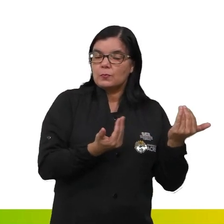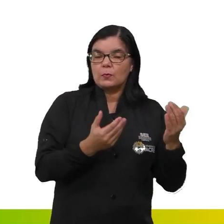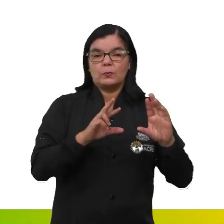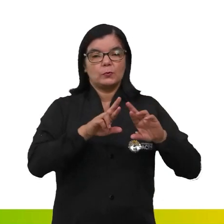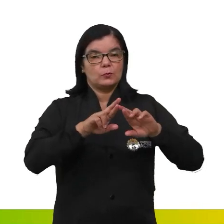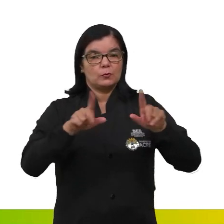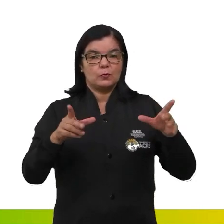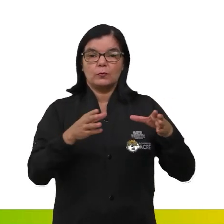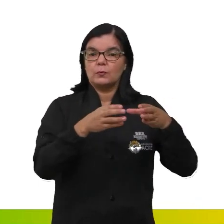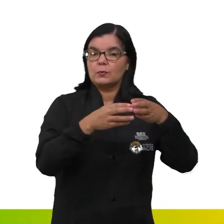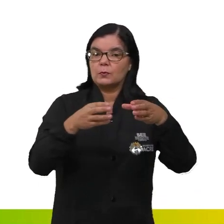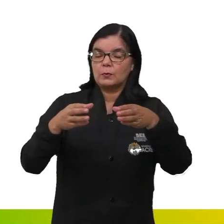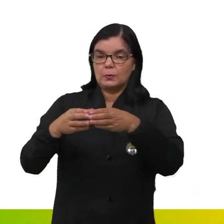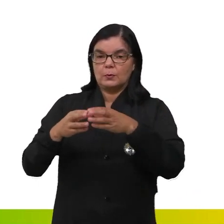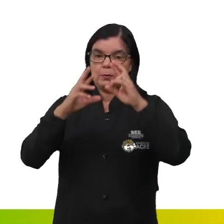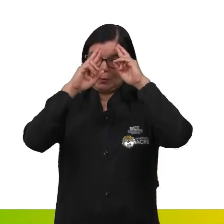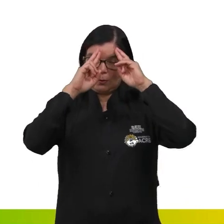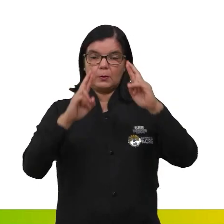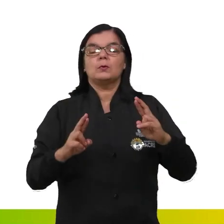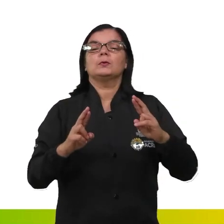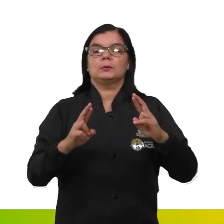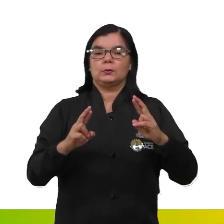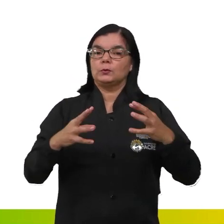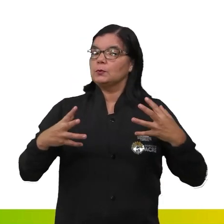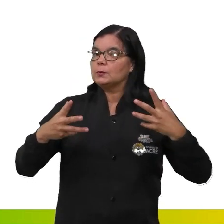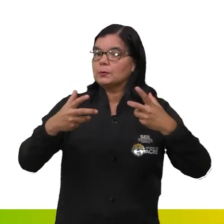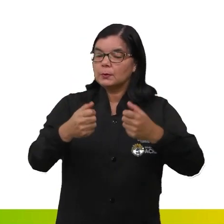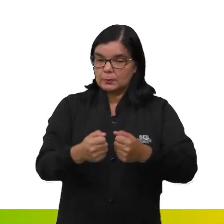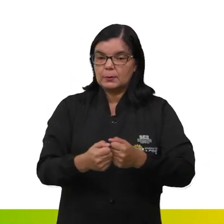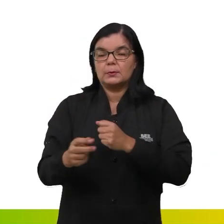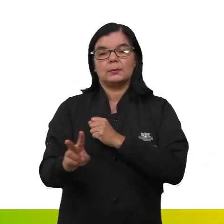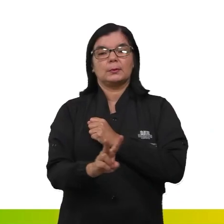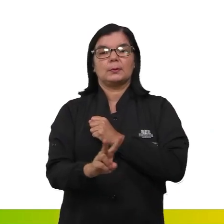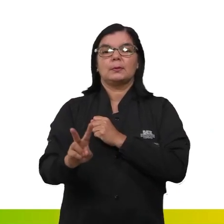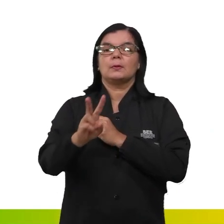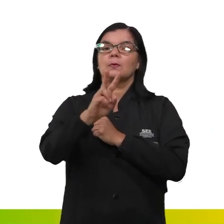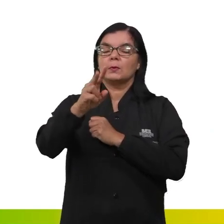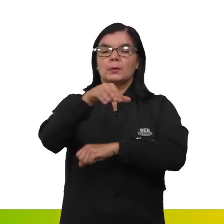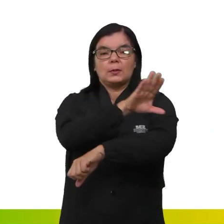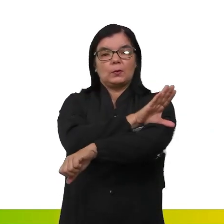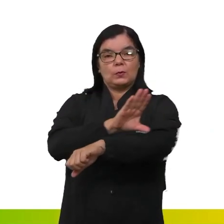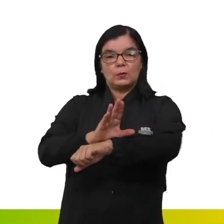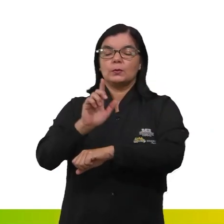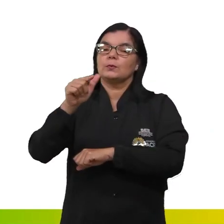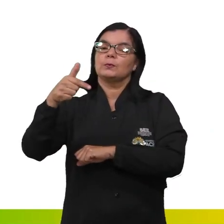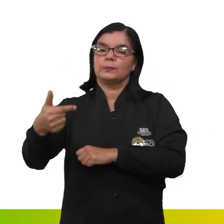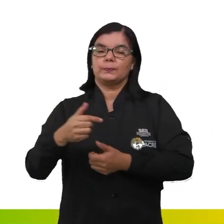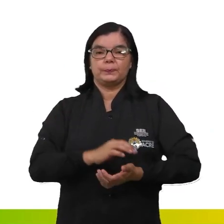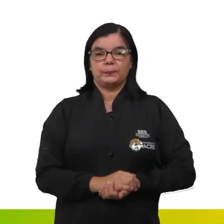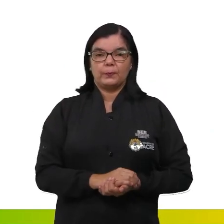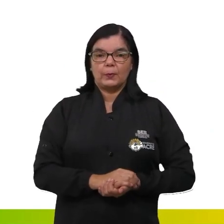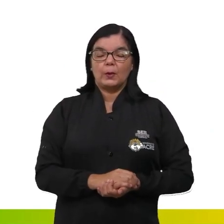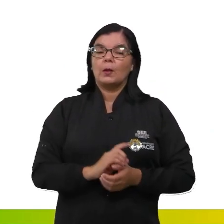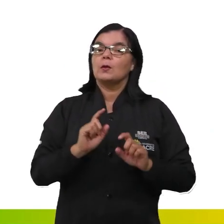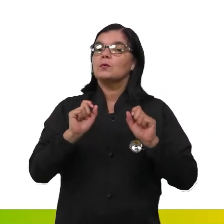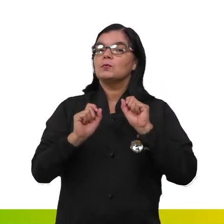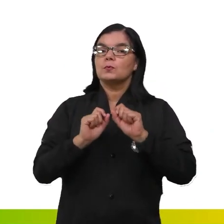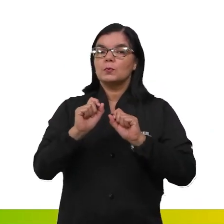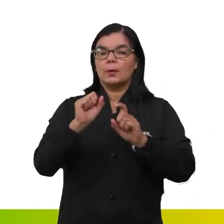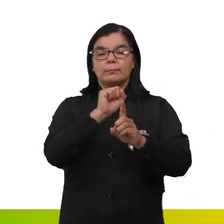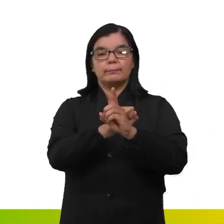grupos, promovendo o respeito mútuo e a valorização da cultura do outro, em prol de